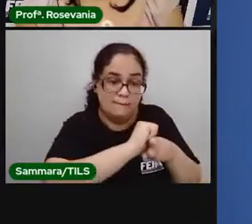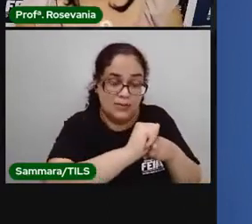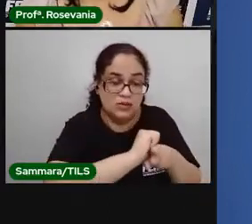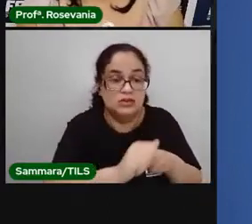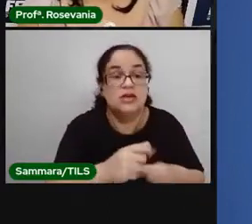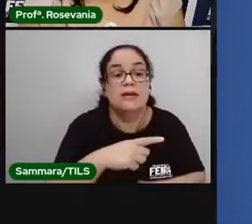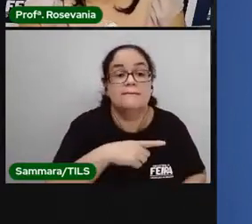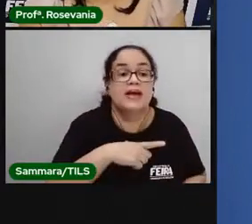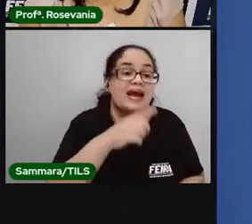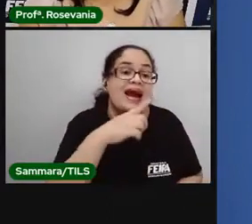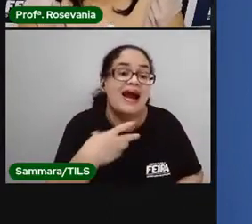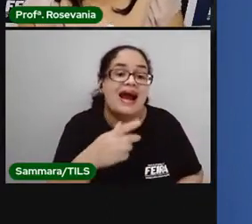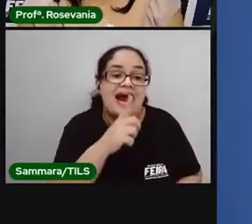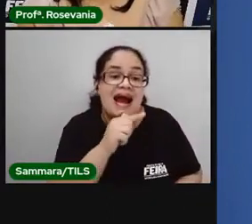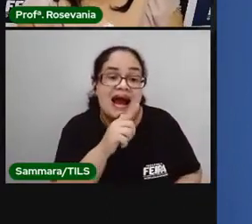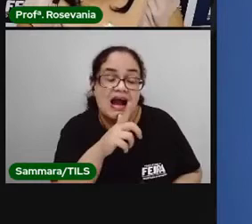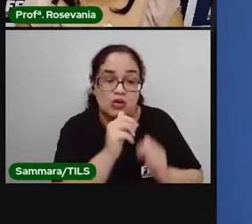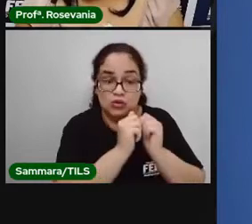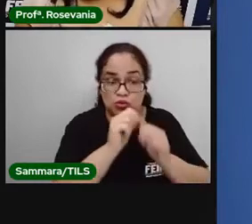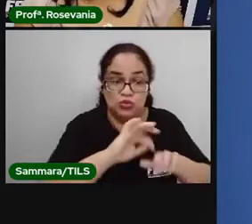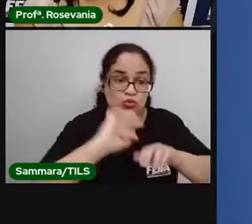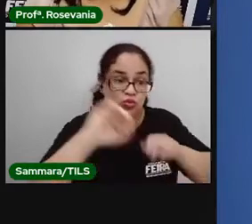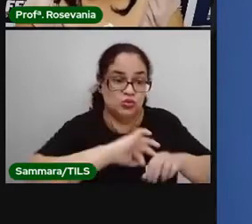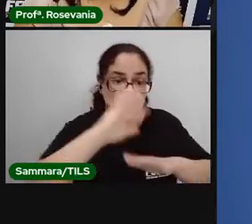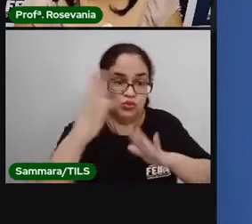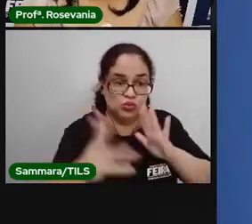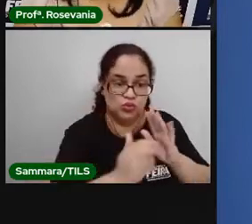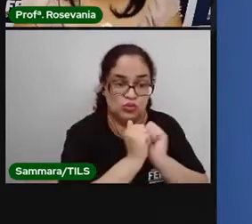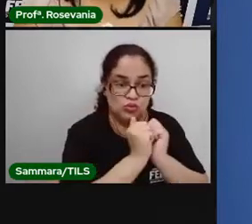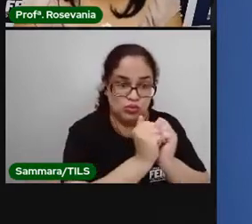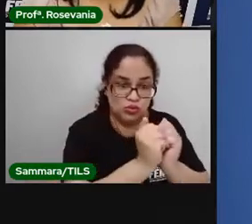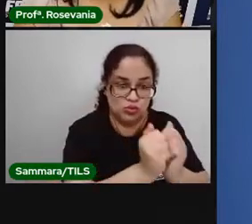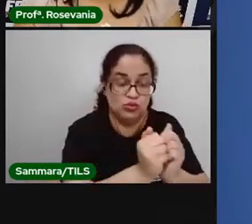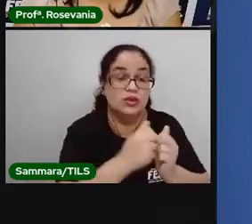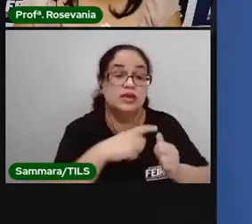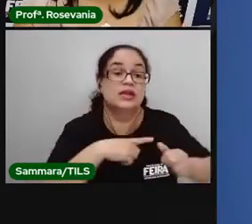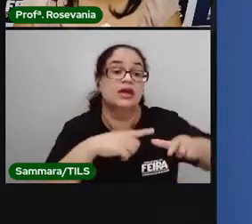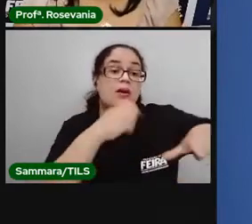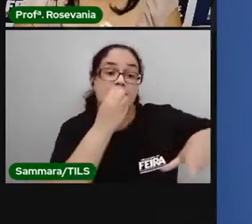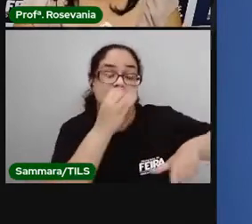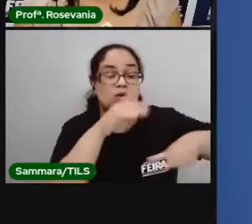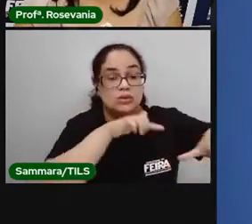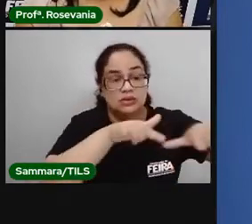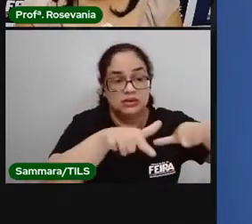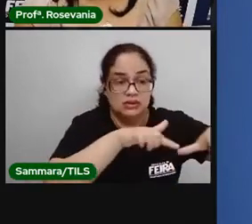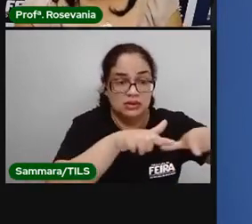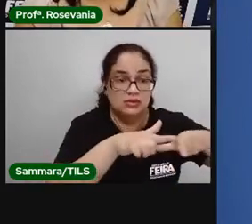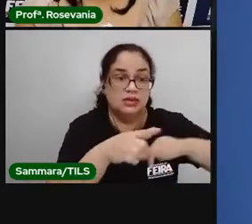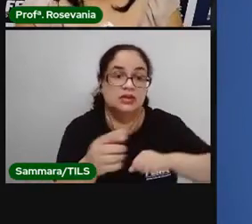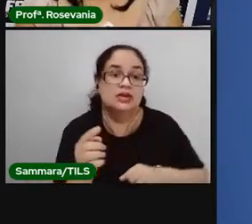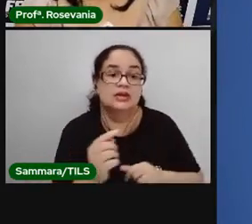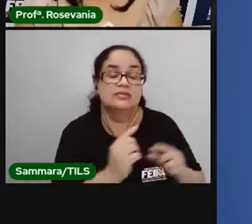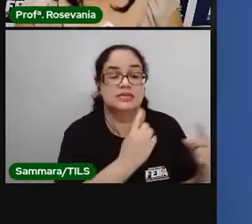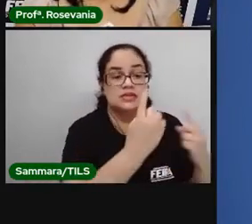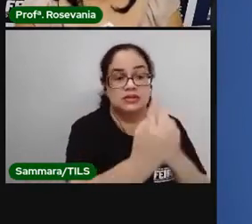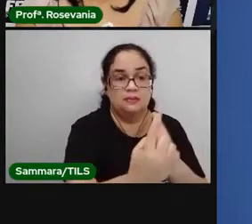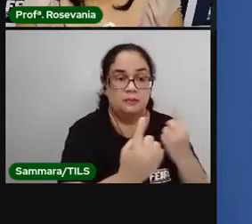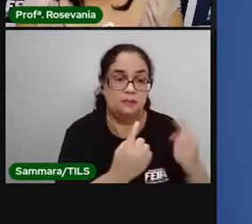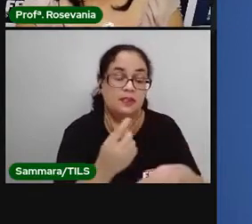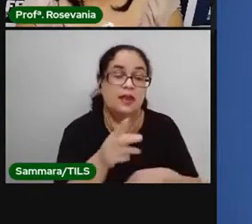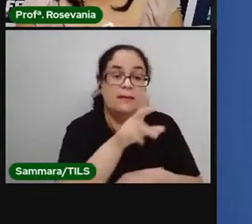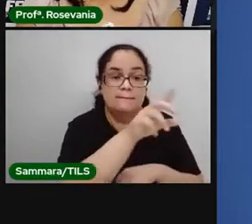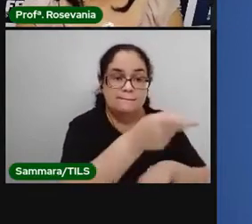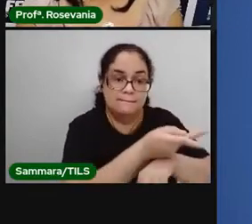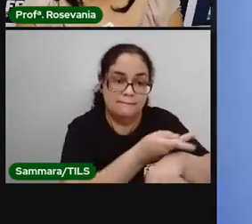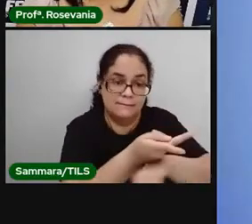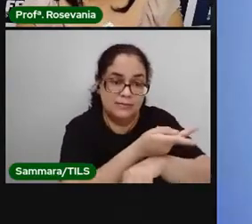aguinha, deixe tudo aí próximo para que a gente, né, possa ter um bom trabalho e você não precise sair para está buscando